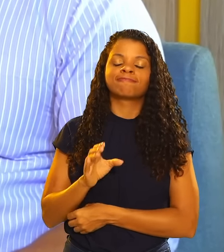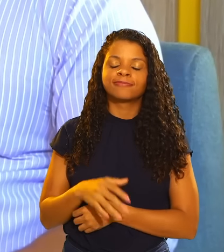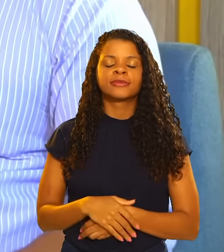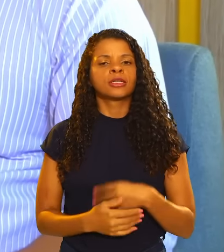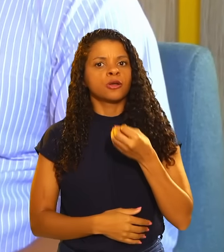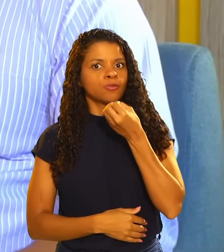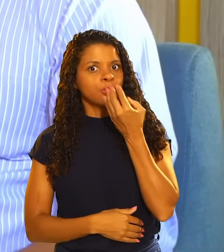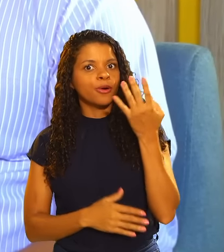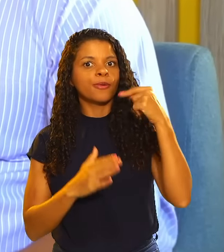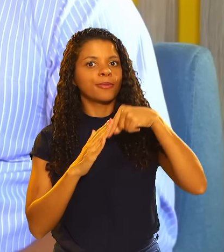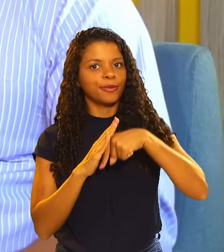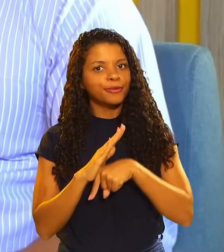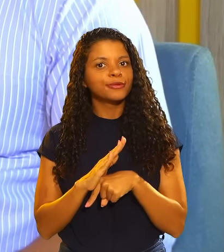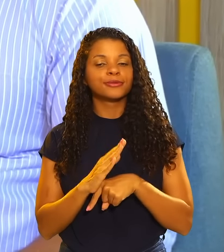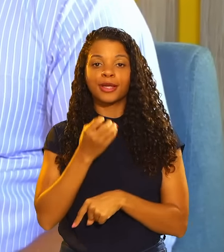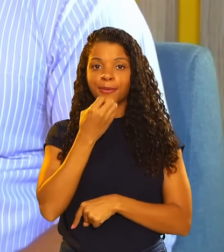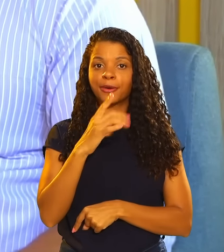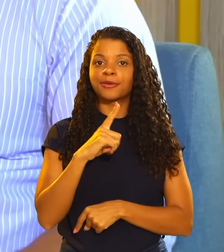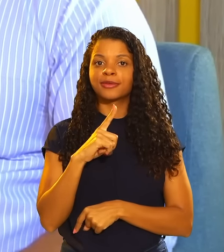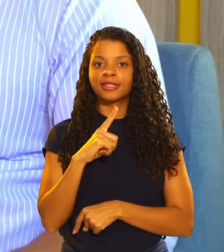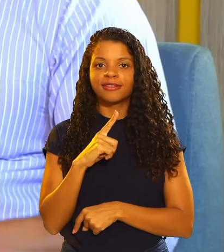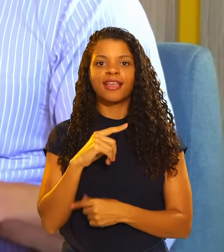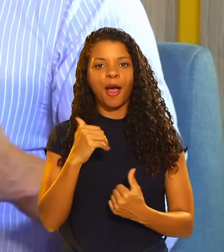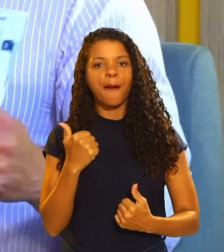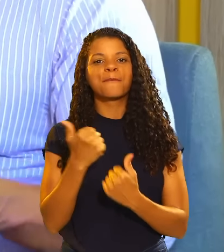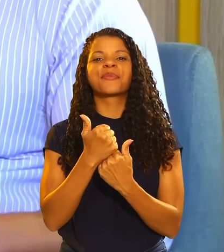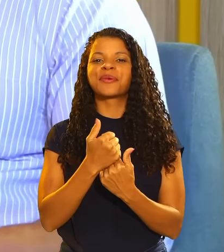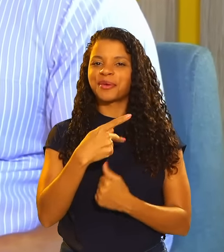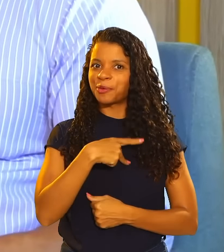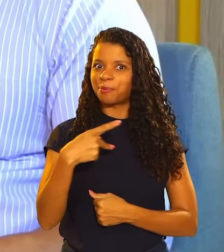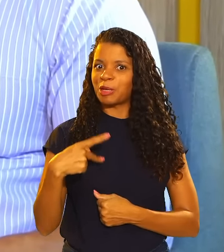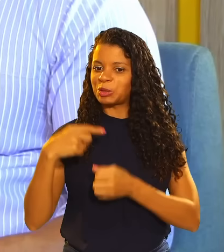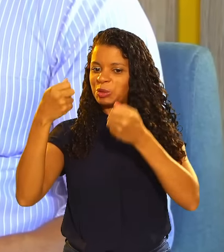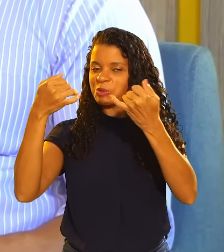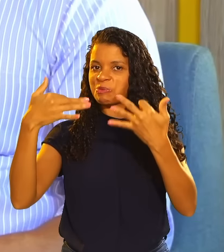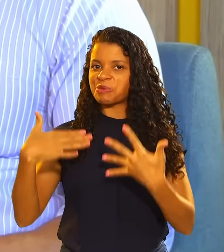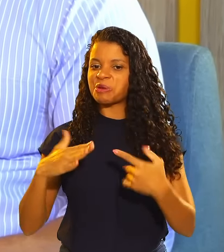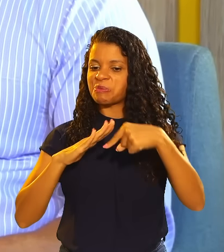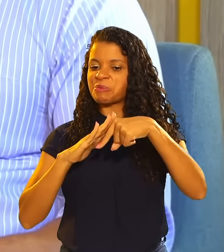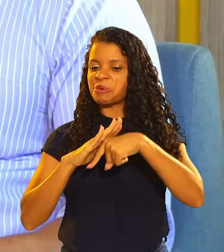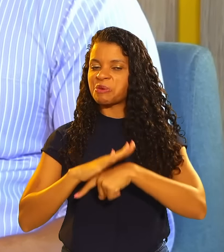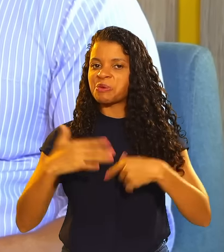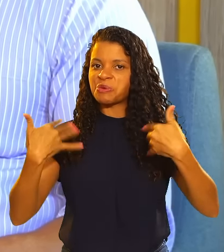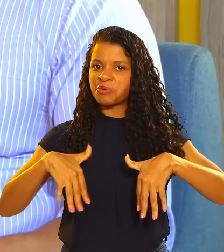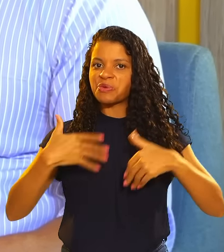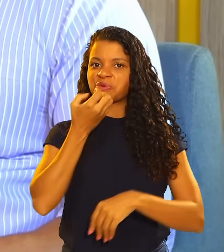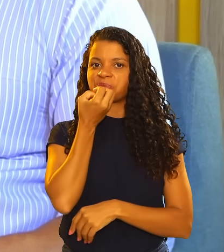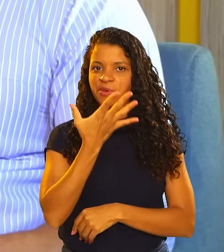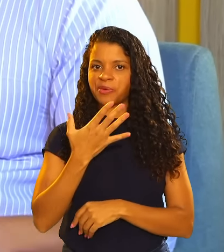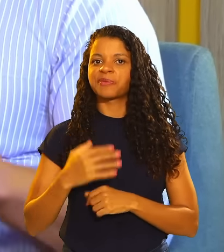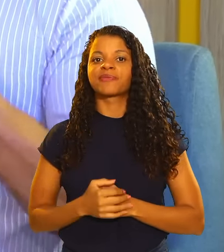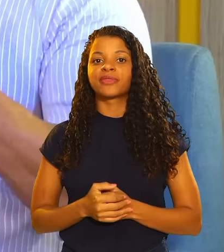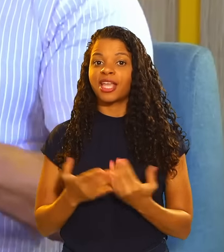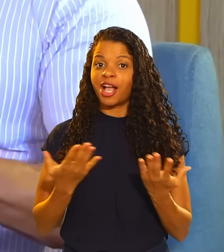ter esse apoio pastoral que vai na profundidade da palavra, que nos traz esse entendimento. Chegamos na quinta-feira, Lívia Vilela, e aí